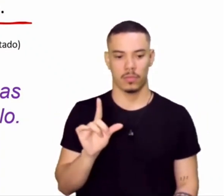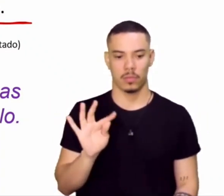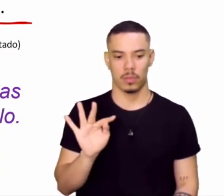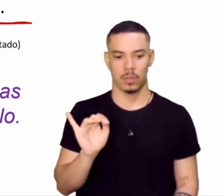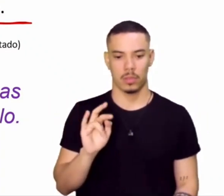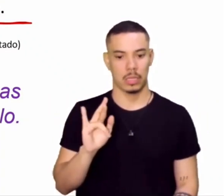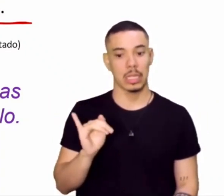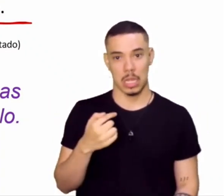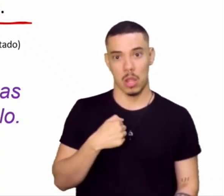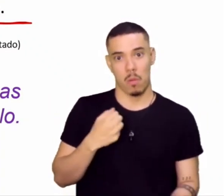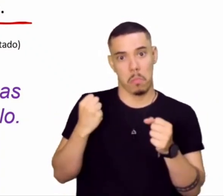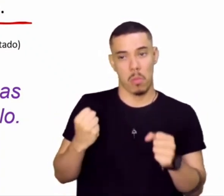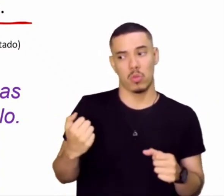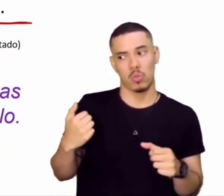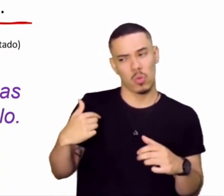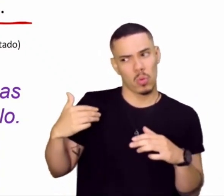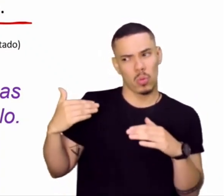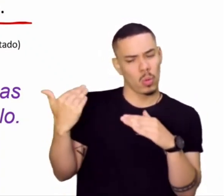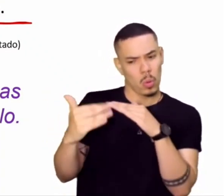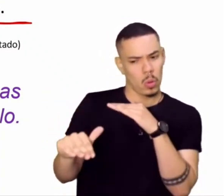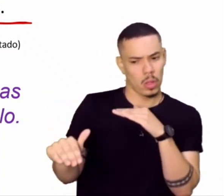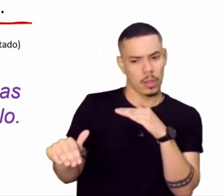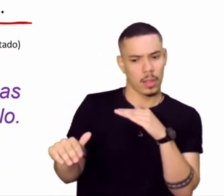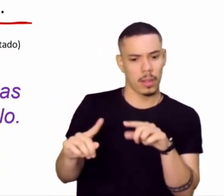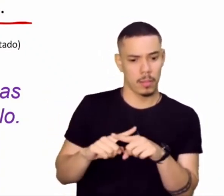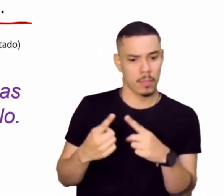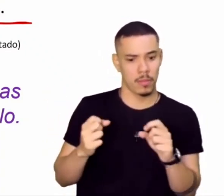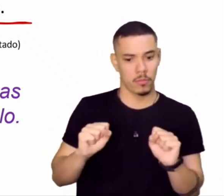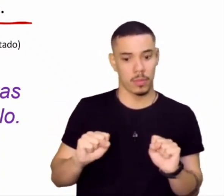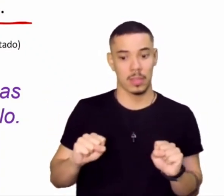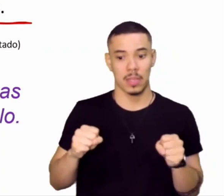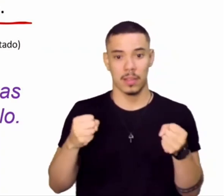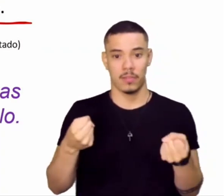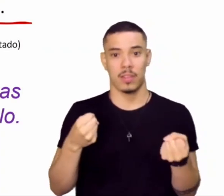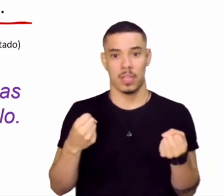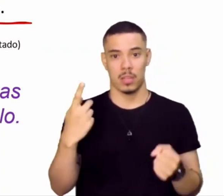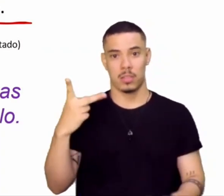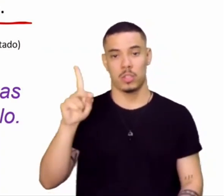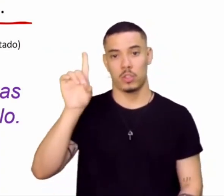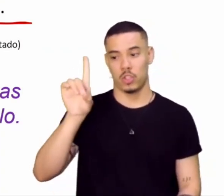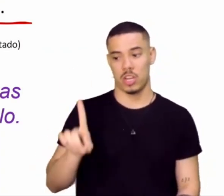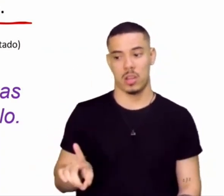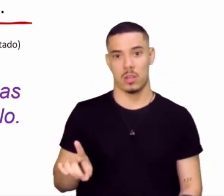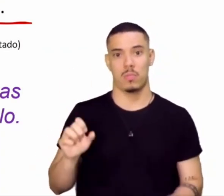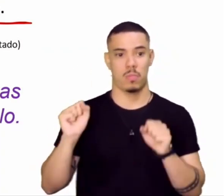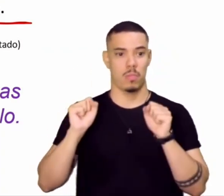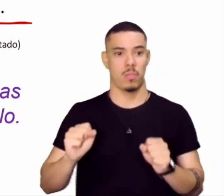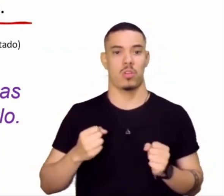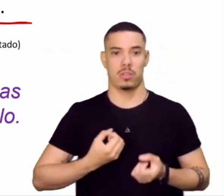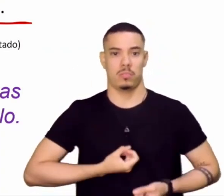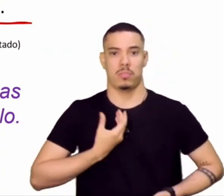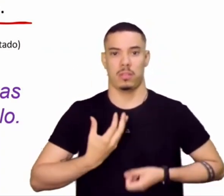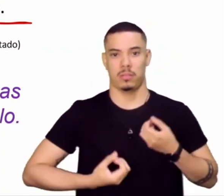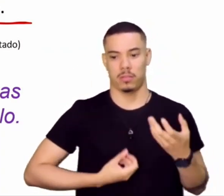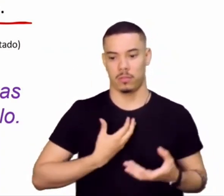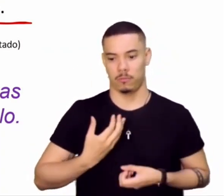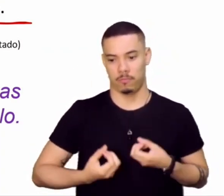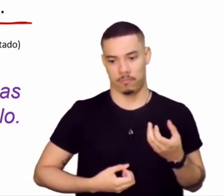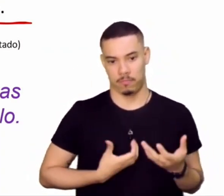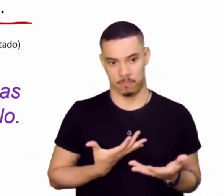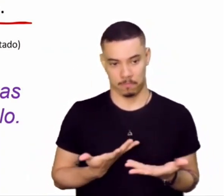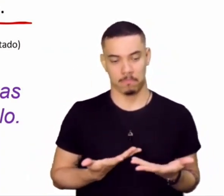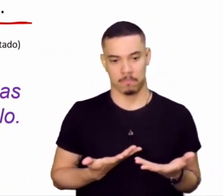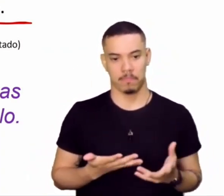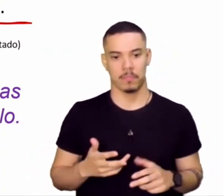concordar com o que você diz, mas defenderei até a morte o seu direito de dizê-lo. Então tá aí. Na democracia nós